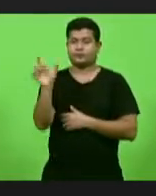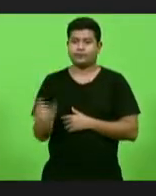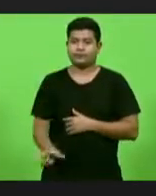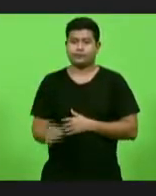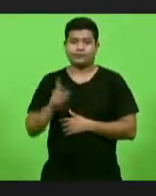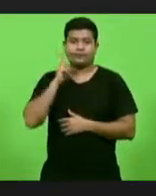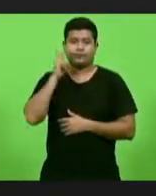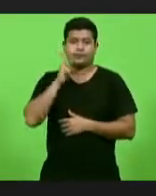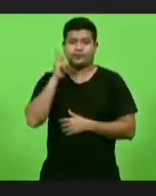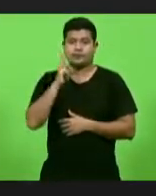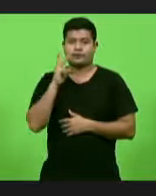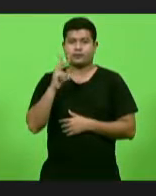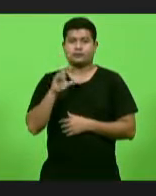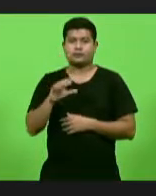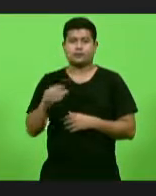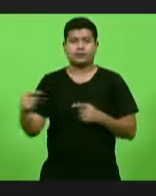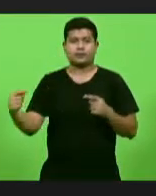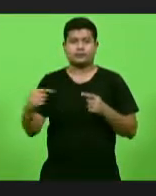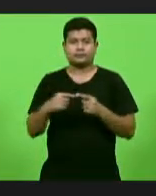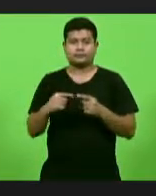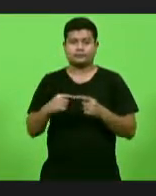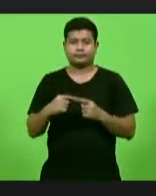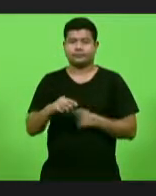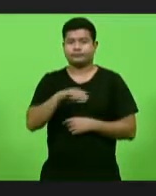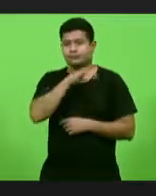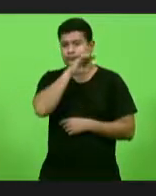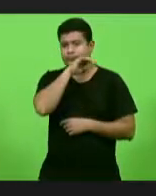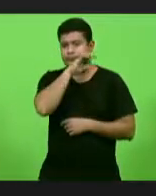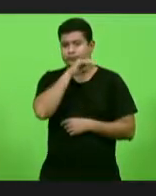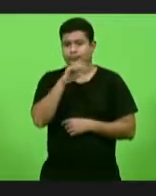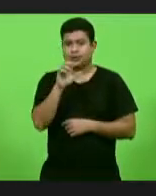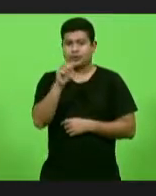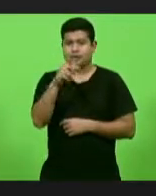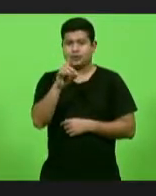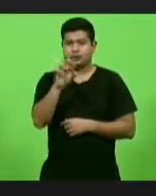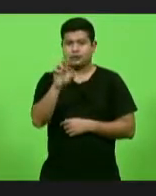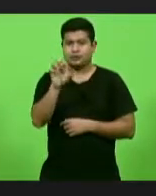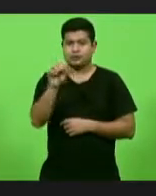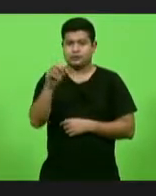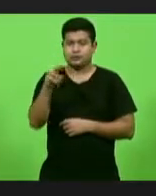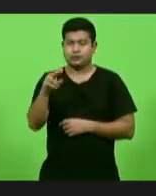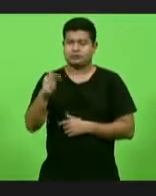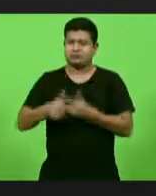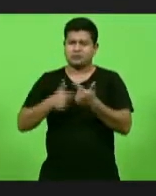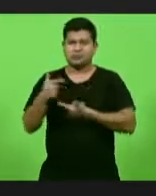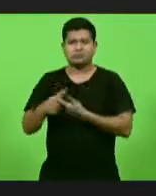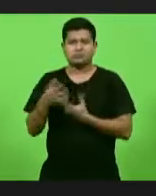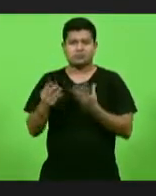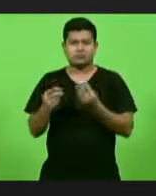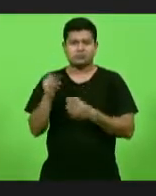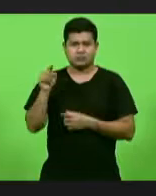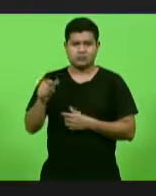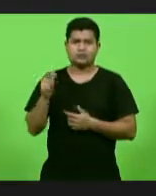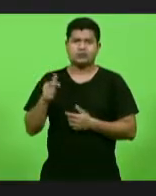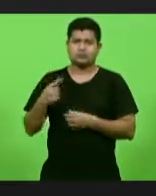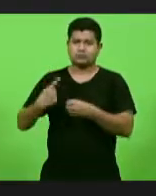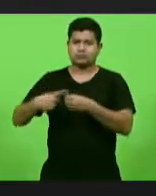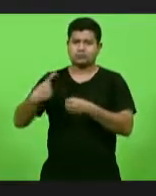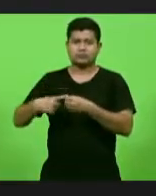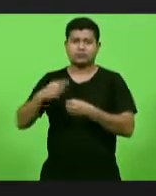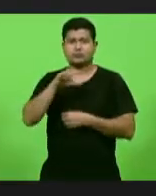presencial o vereador de Concórdia, Anderson Guzato, vereador muito atuante da cidade querida de Concórdia,